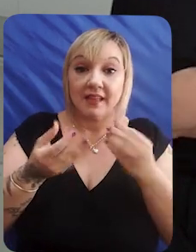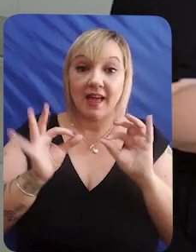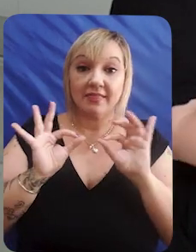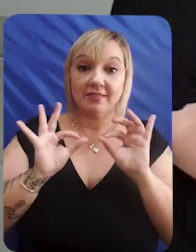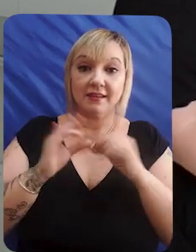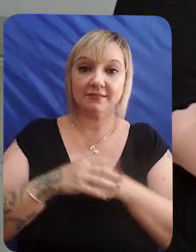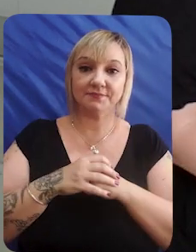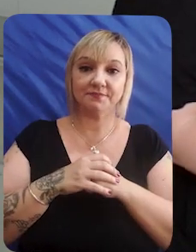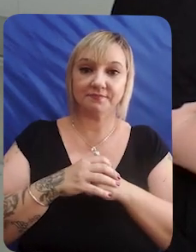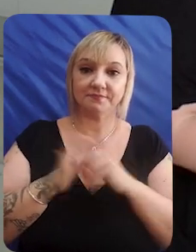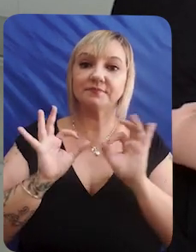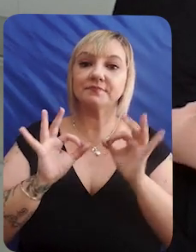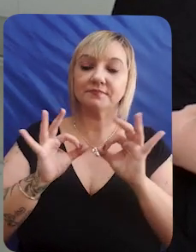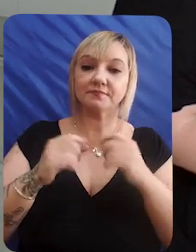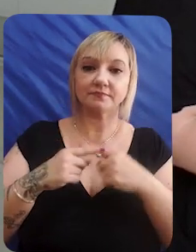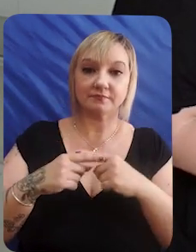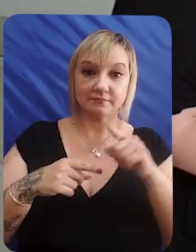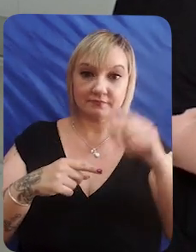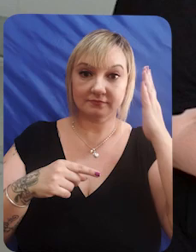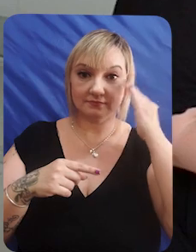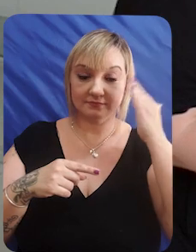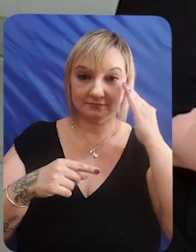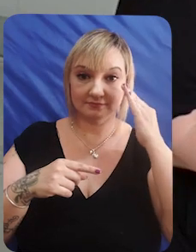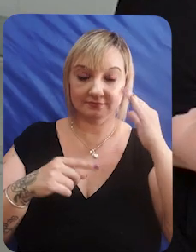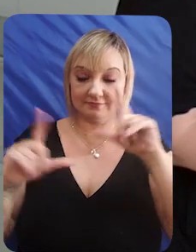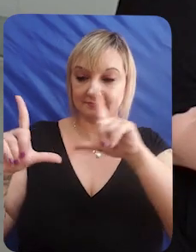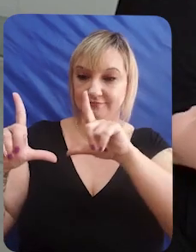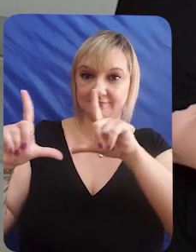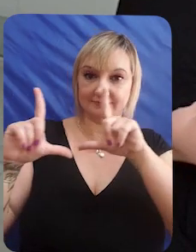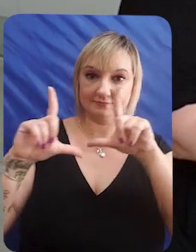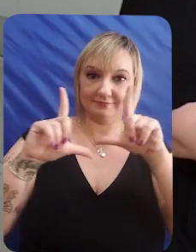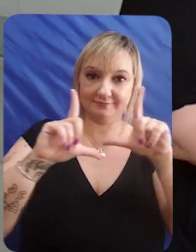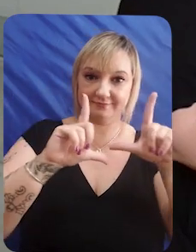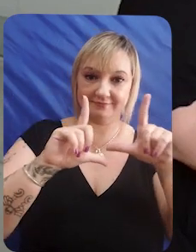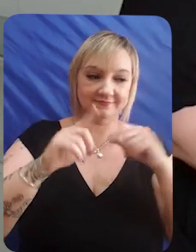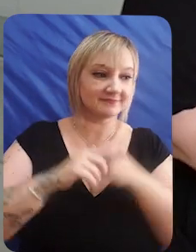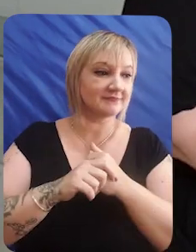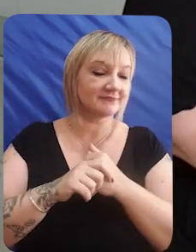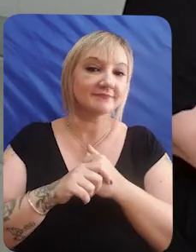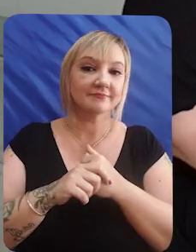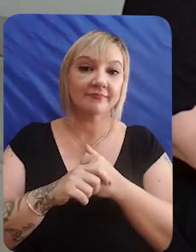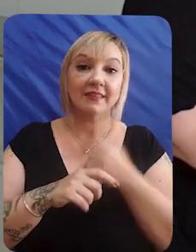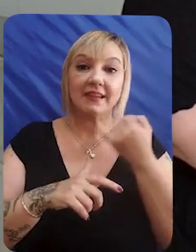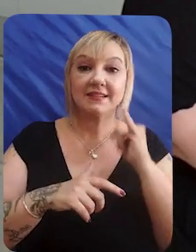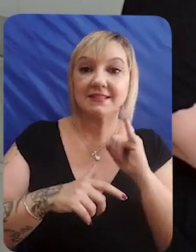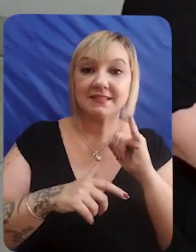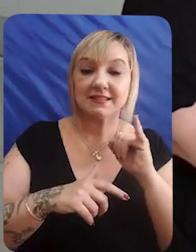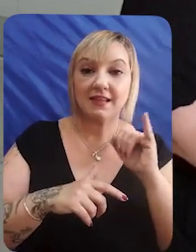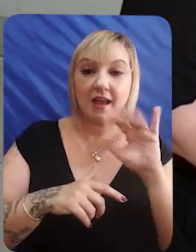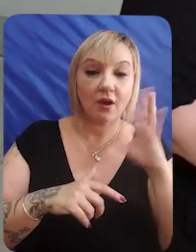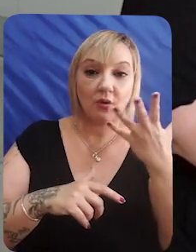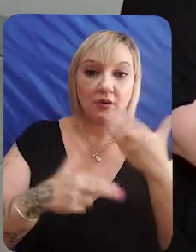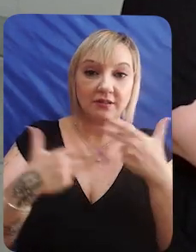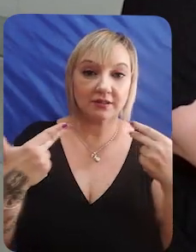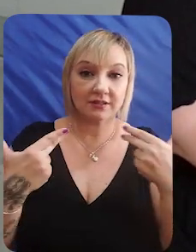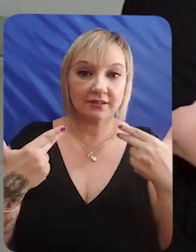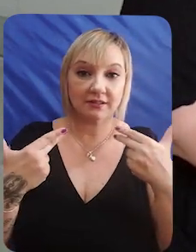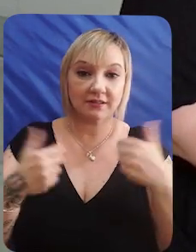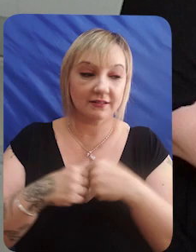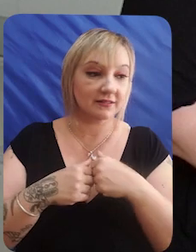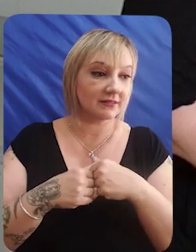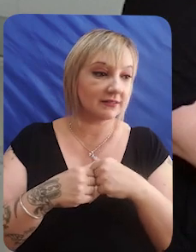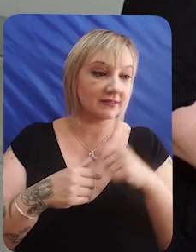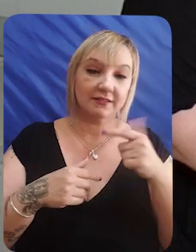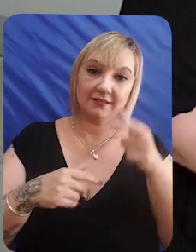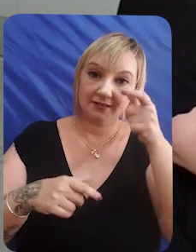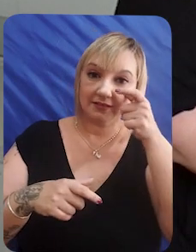nenhum. Exatamente. E aí você tem que saber a cena toda, tem que fazer partir emoção, e se para alguma coisa, e você não pode ficar olhando, né,